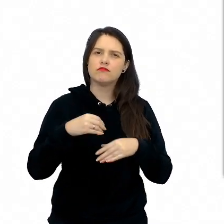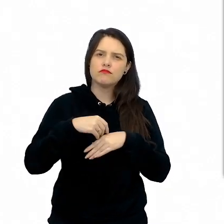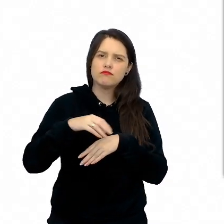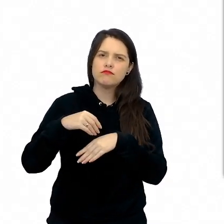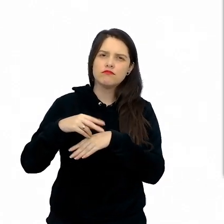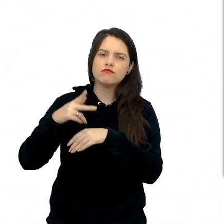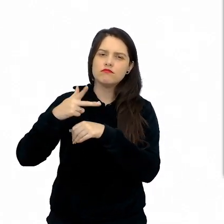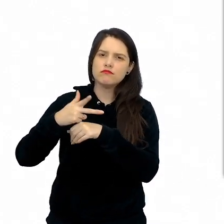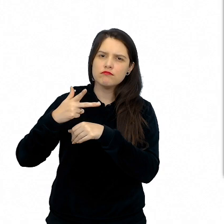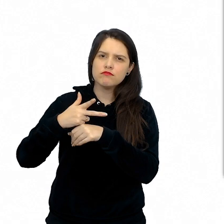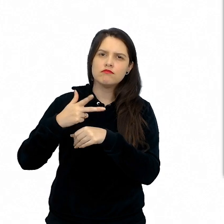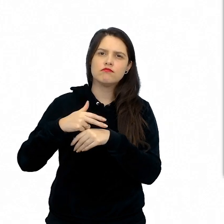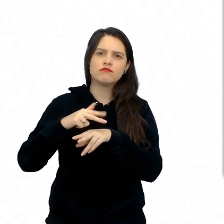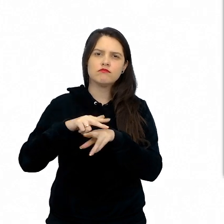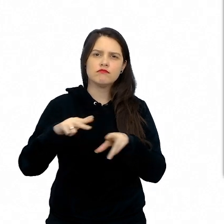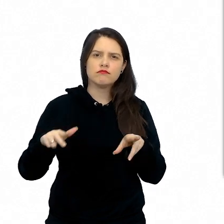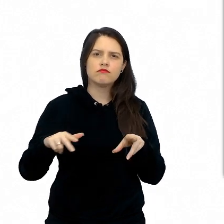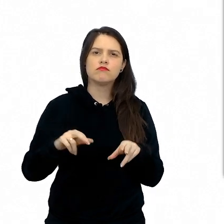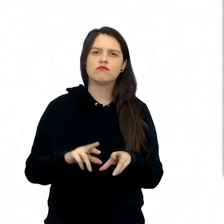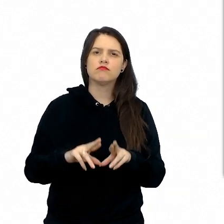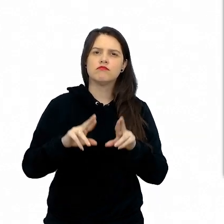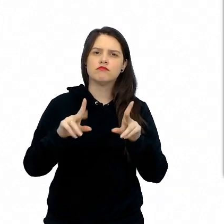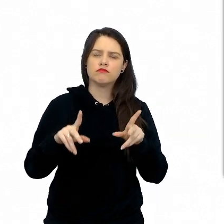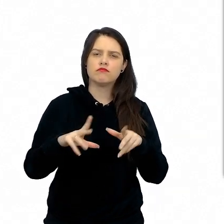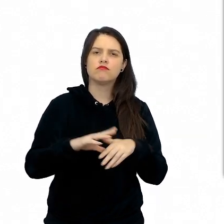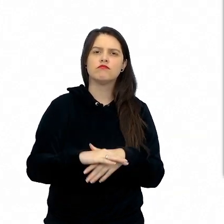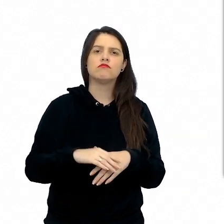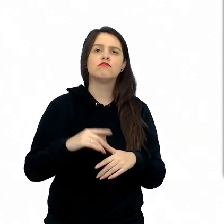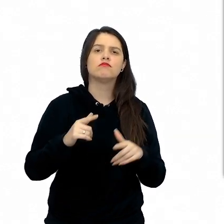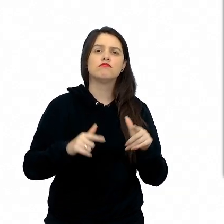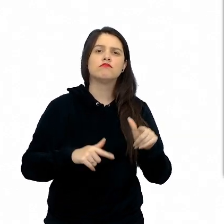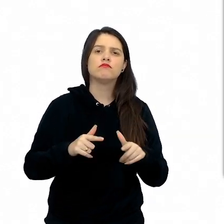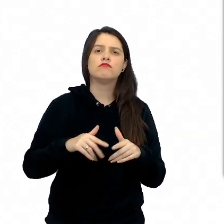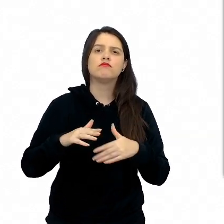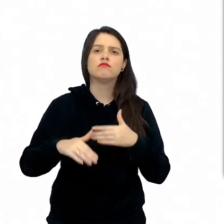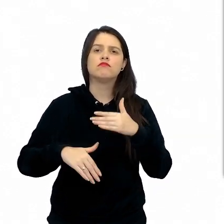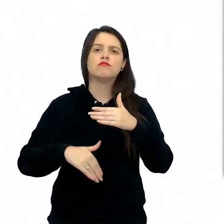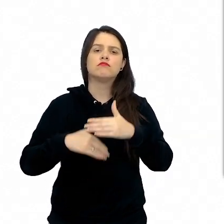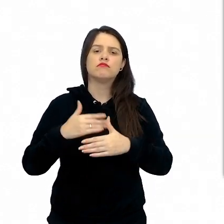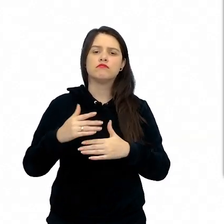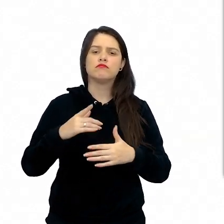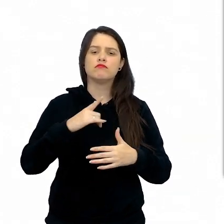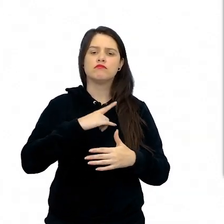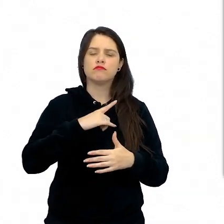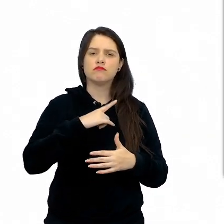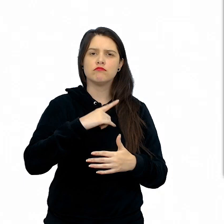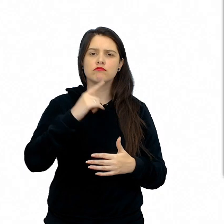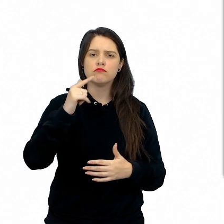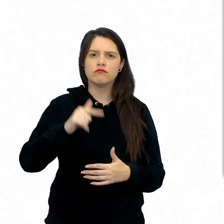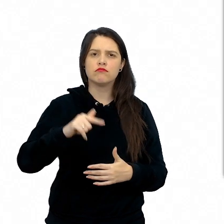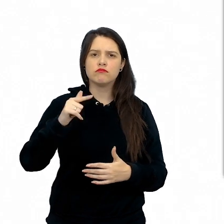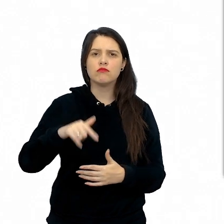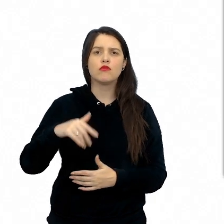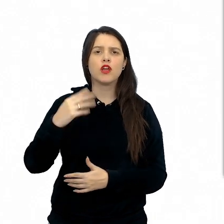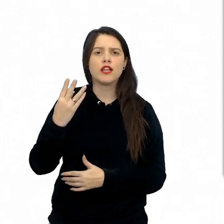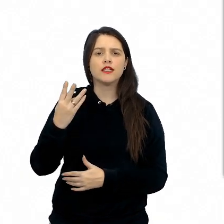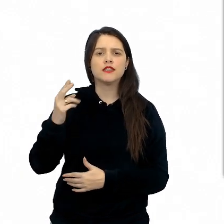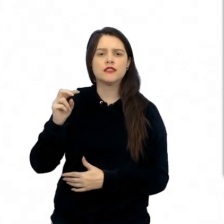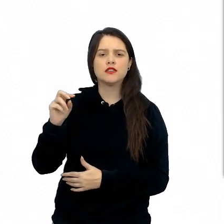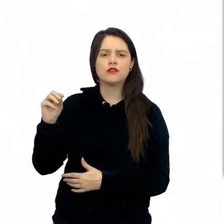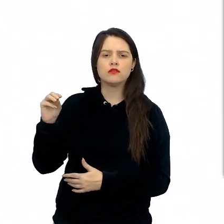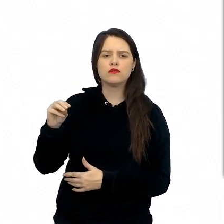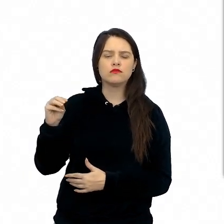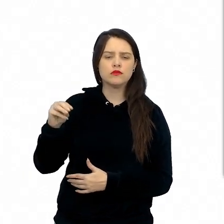de formação, que tem duração de 45 minutos. Após assistir, terão mais 45 minutos